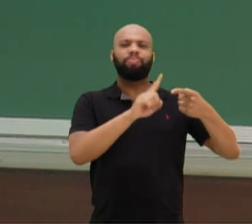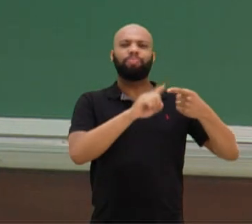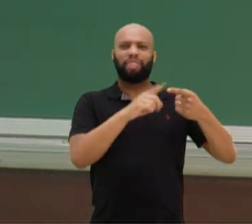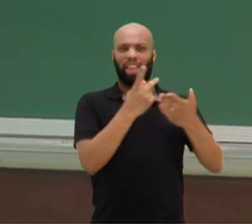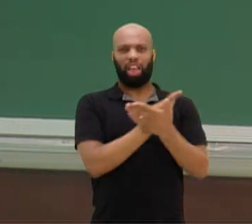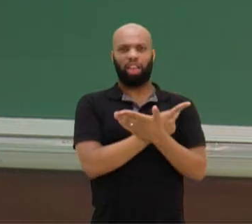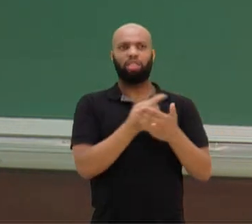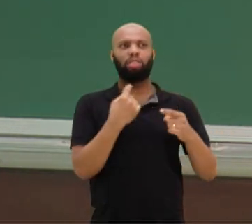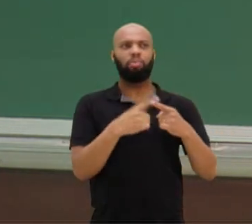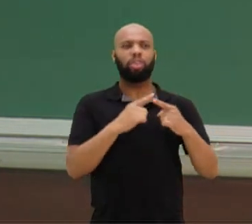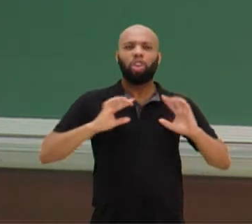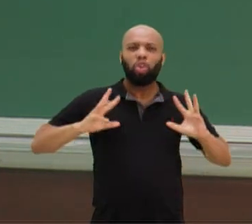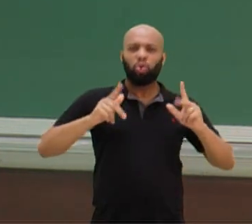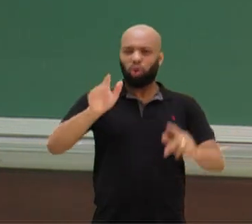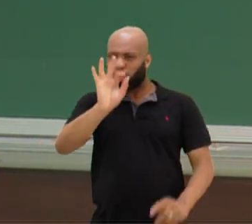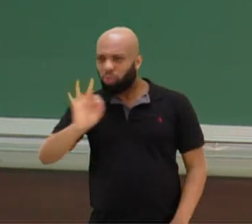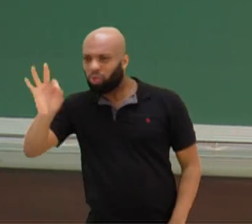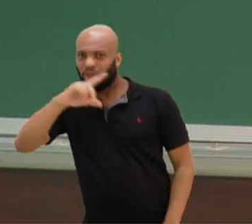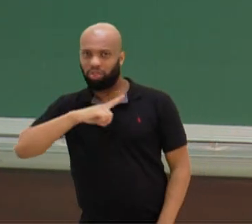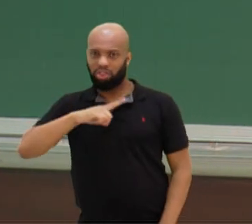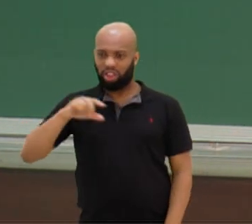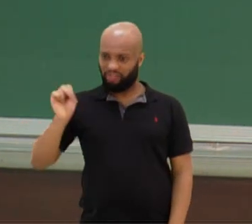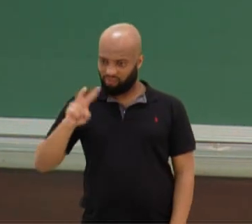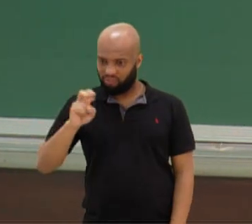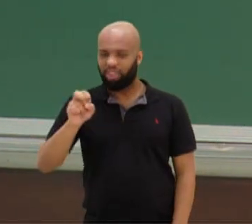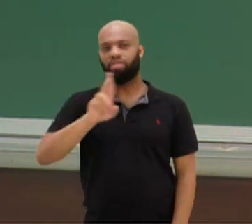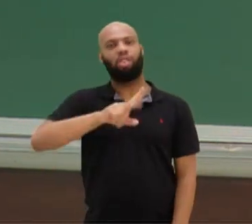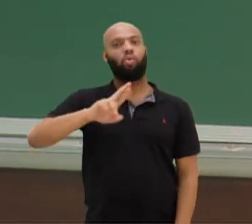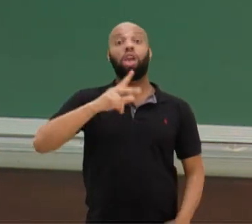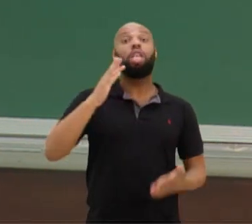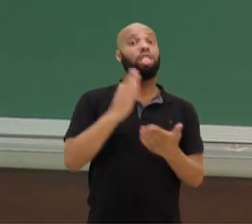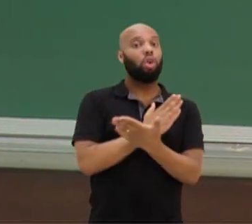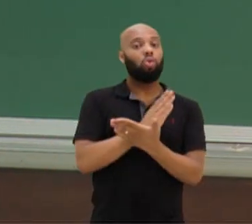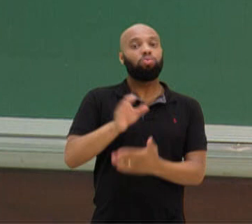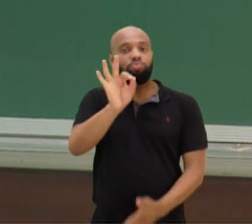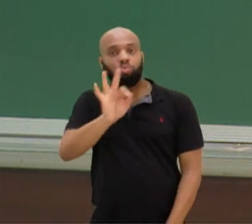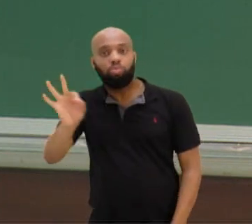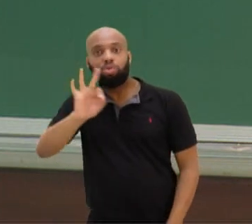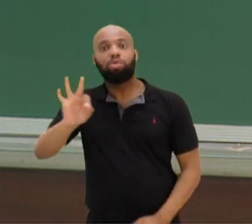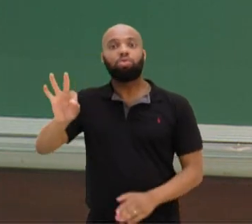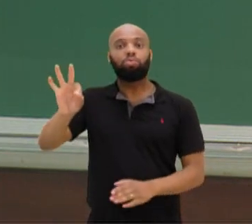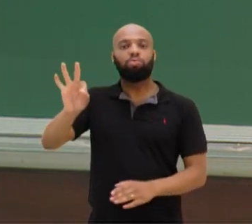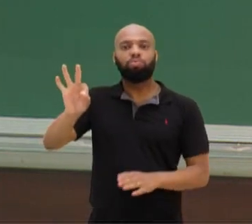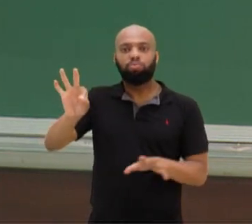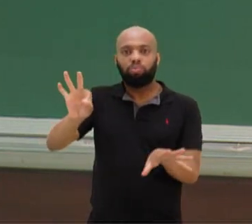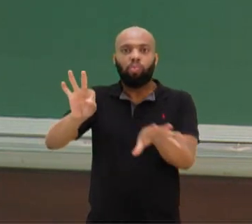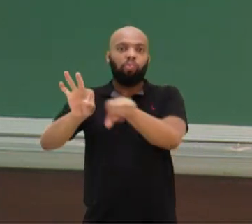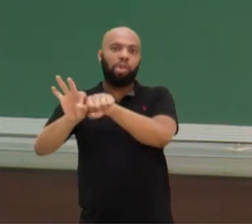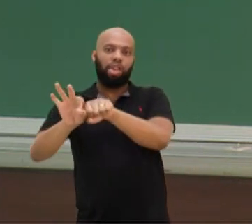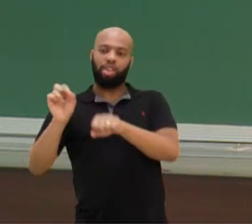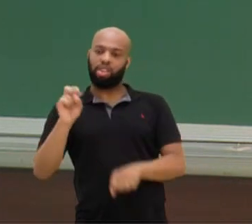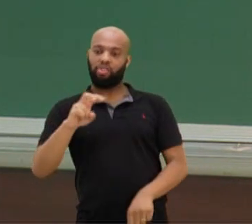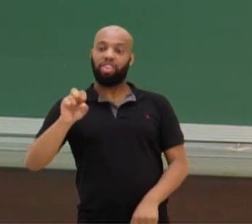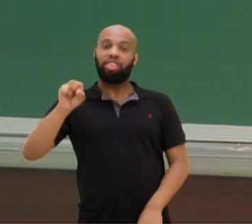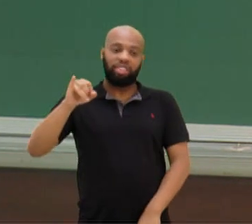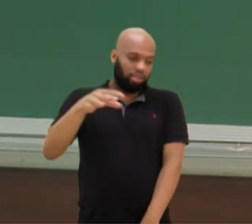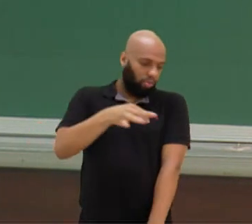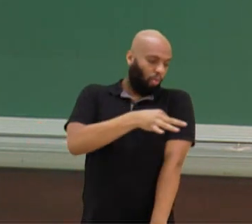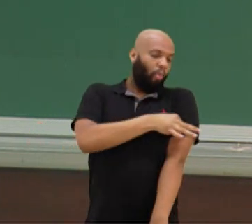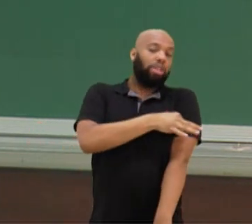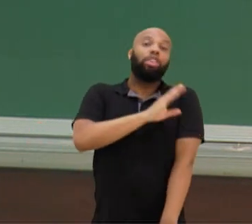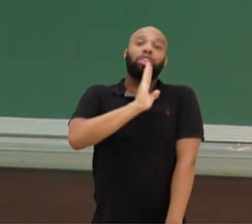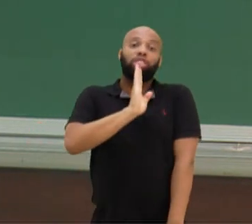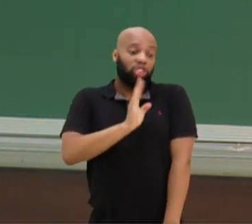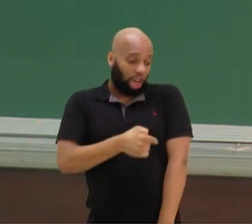estão contaminados? Não são todos os mosquitos, gente, tá? Alguns mosquitos se contaminam quando eles picam pessoas que já estão contaminadas. Então,